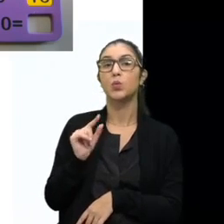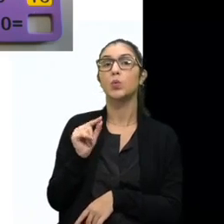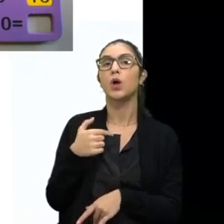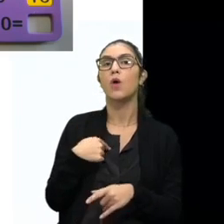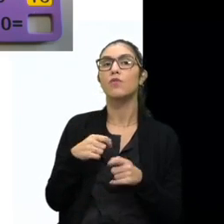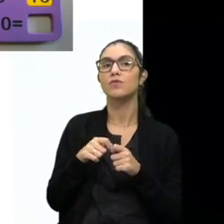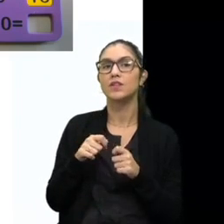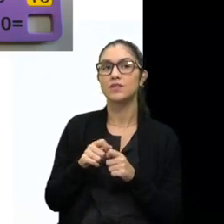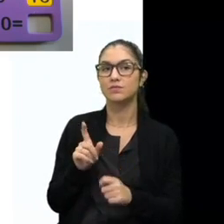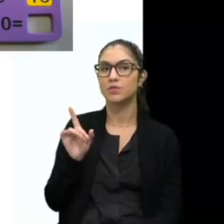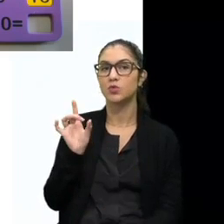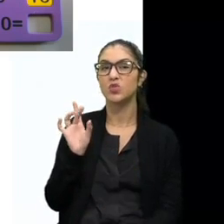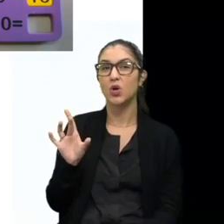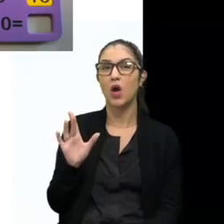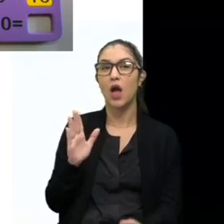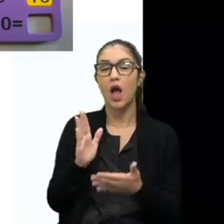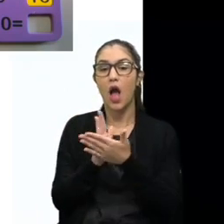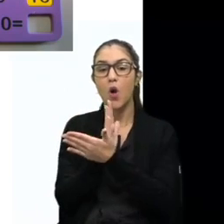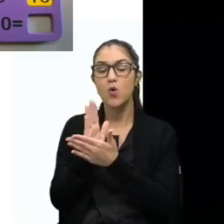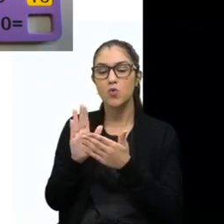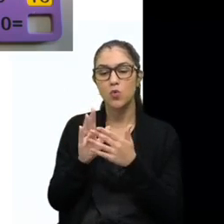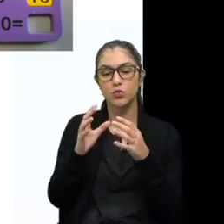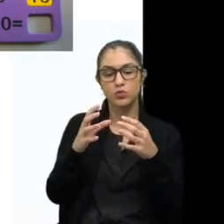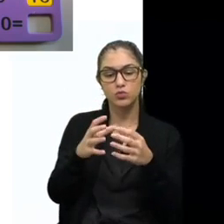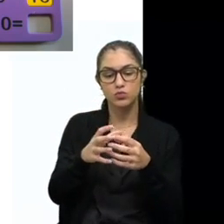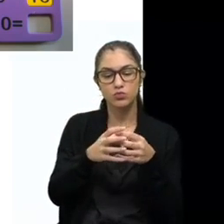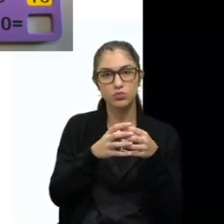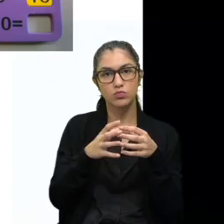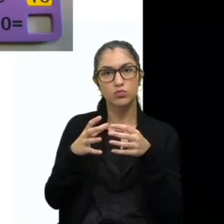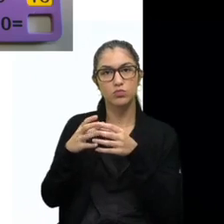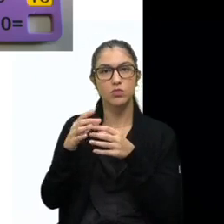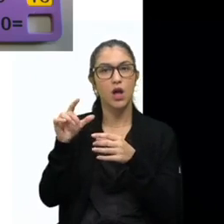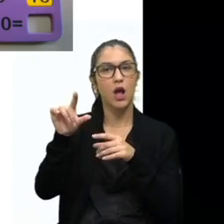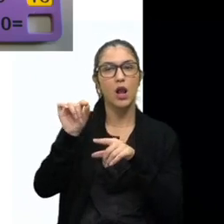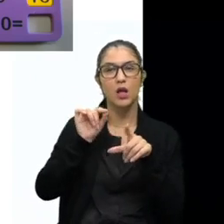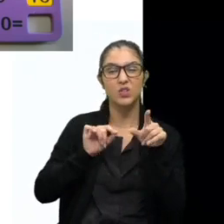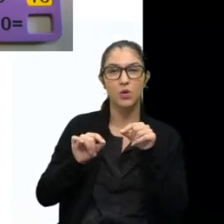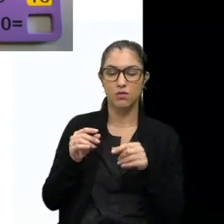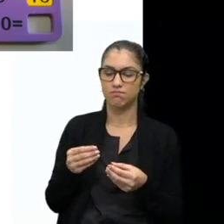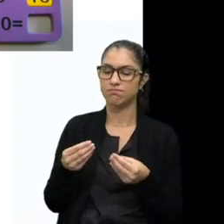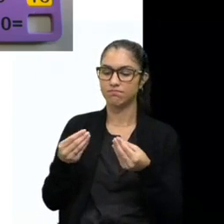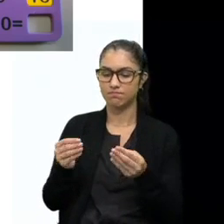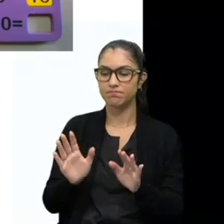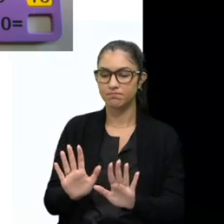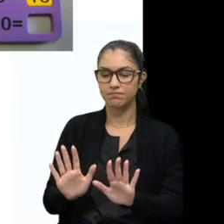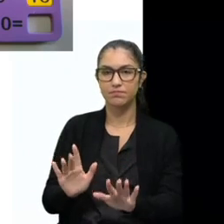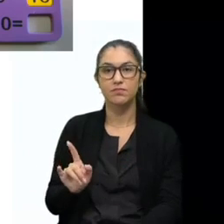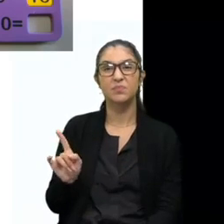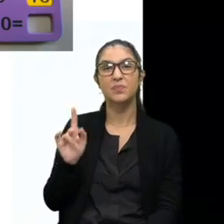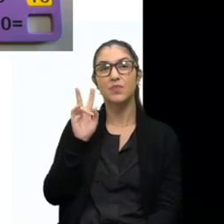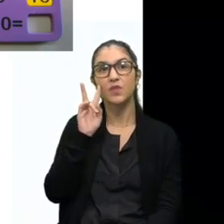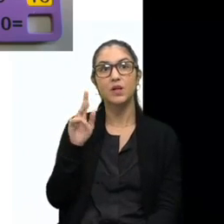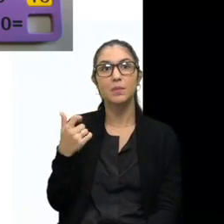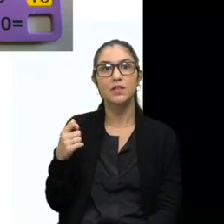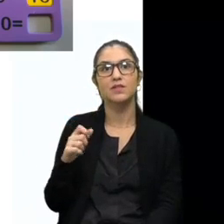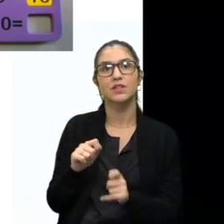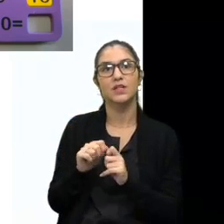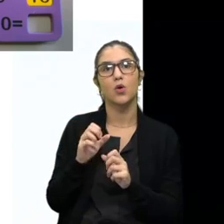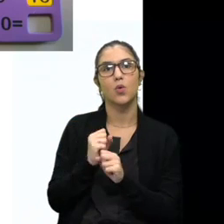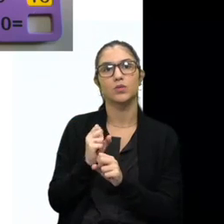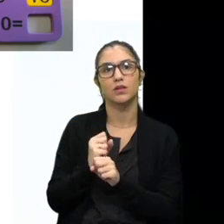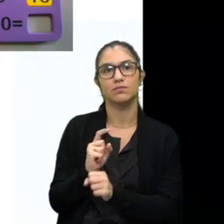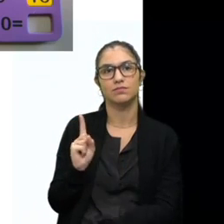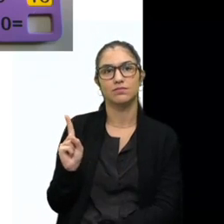fiz? Peguei apenas alguns aleatórios e dei para ele. Olha como que ele já teve que fazer a conta.